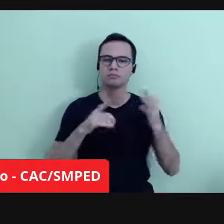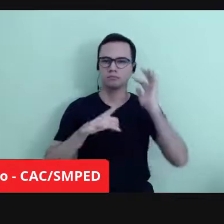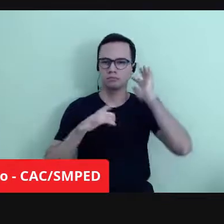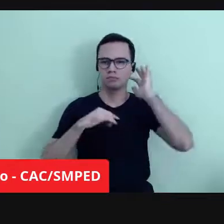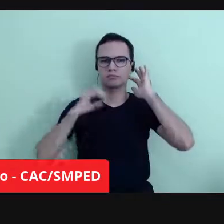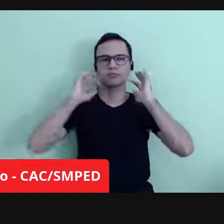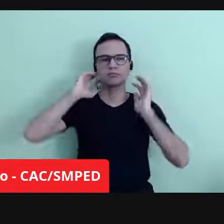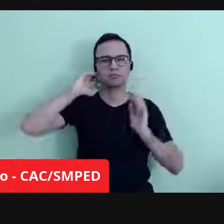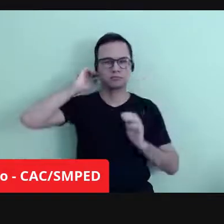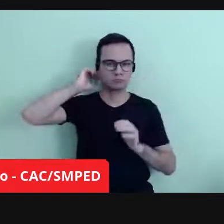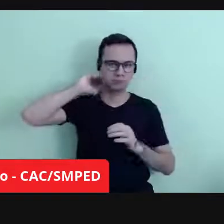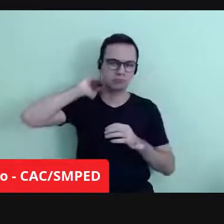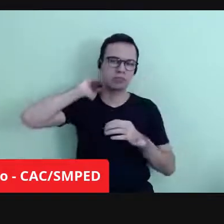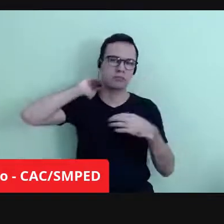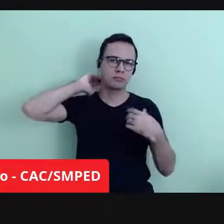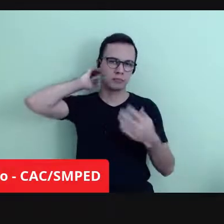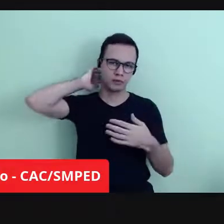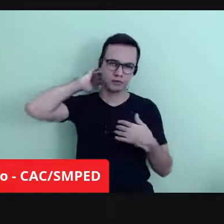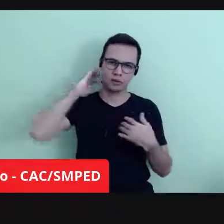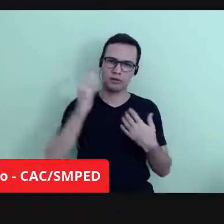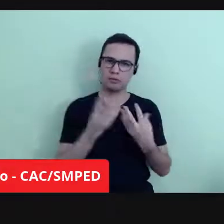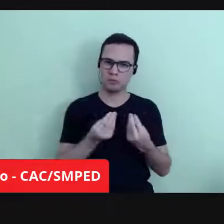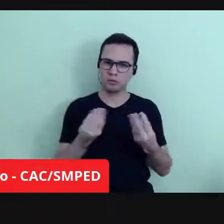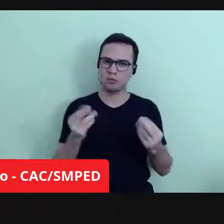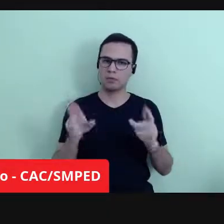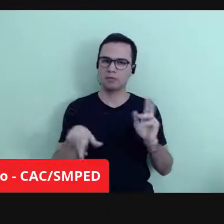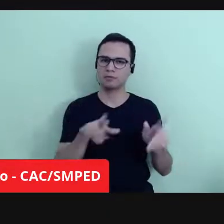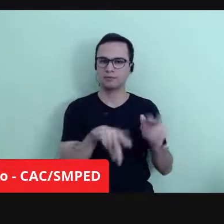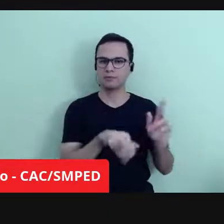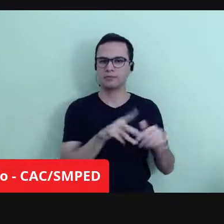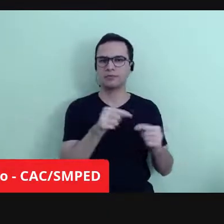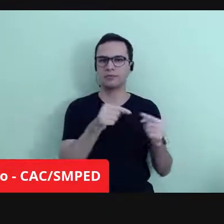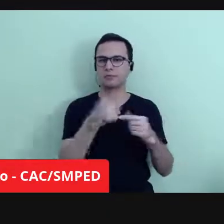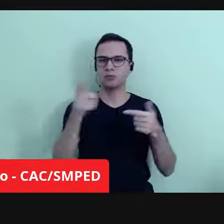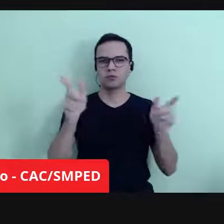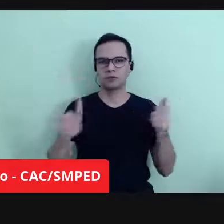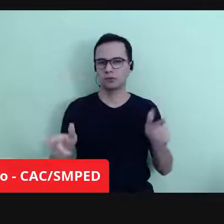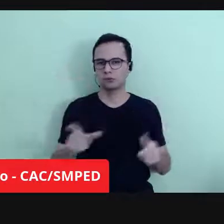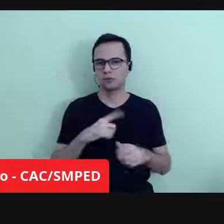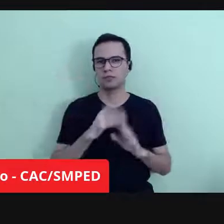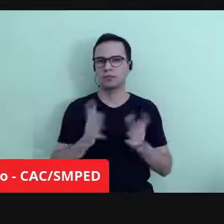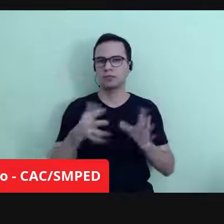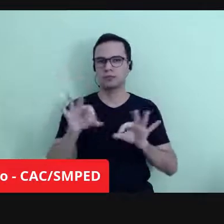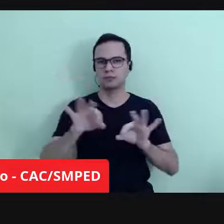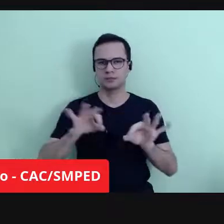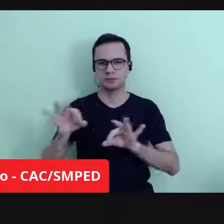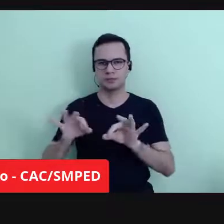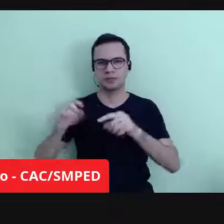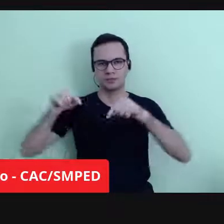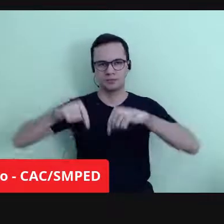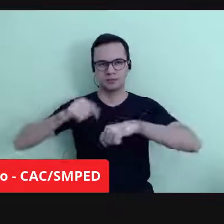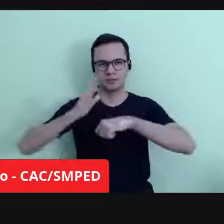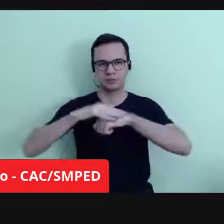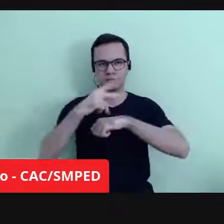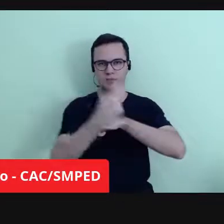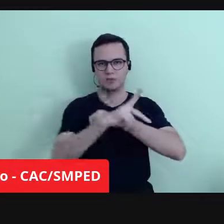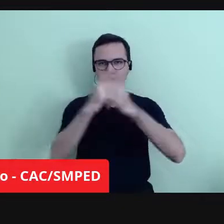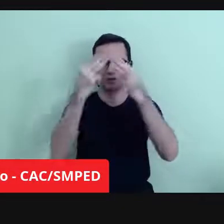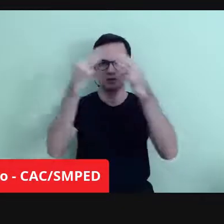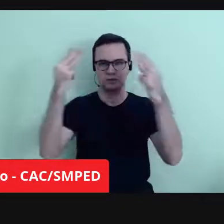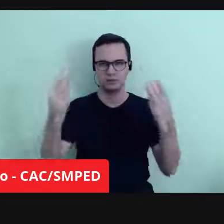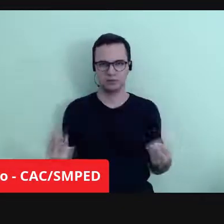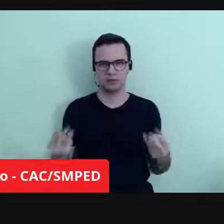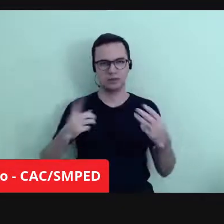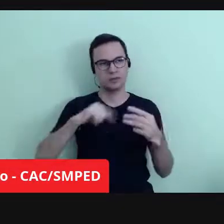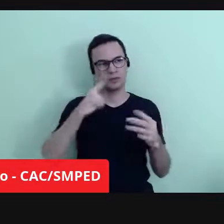grande coletividade, isso pelos outros encontros, né, que foram organizados, promovidos aqui pelo Museu da Cidade, a gente